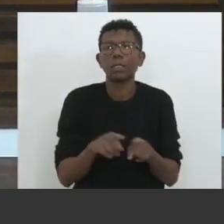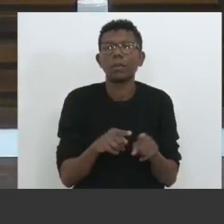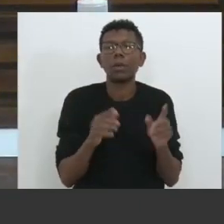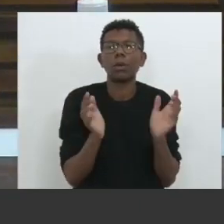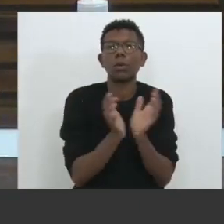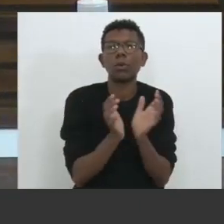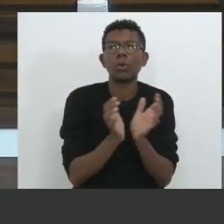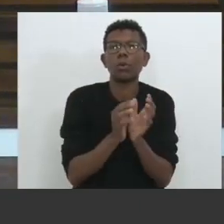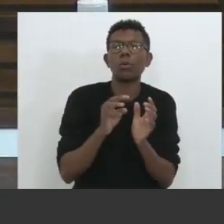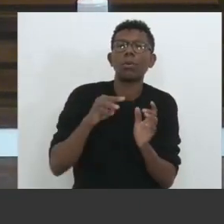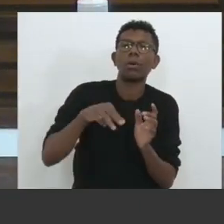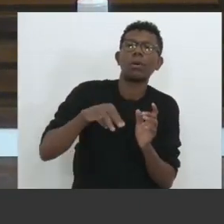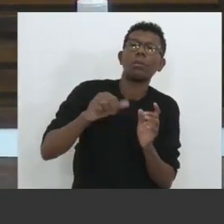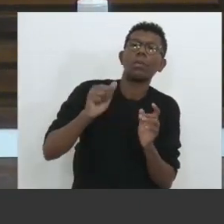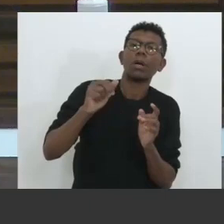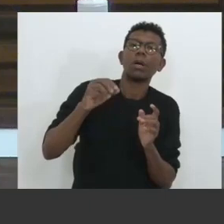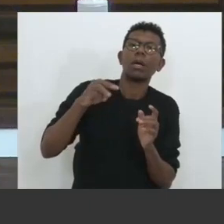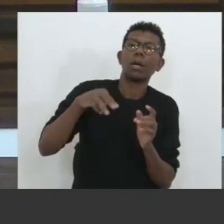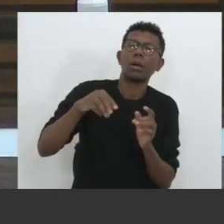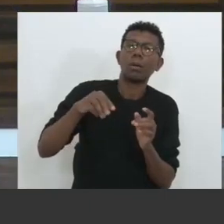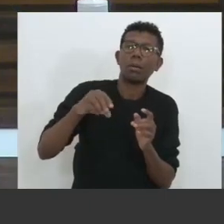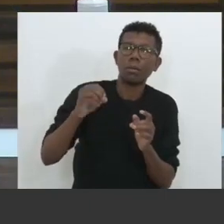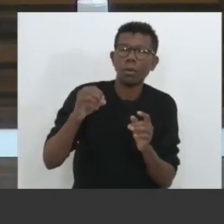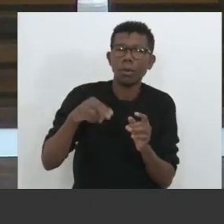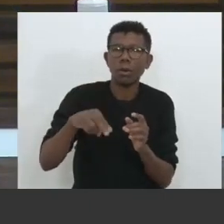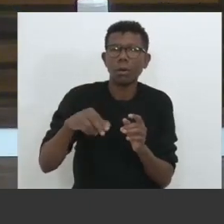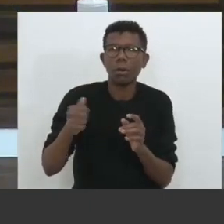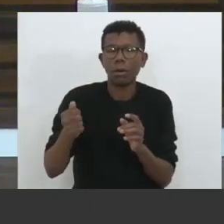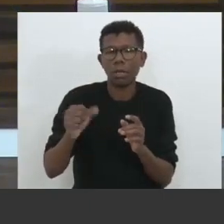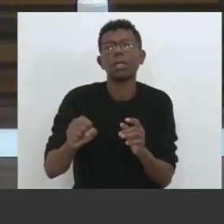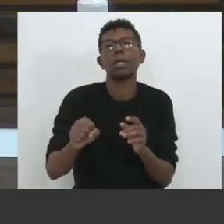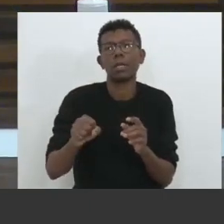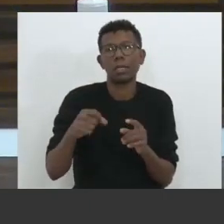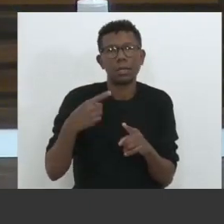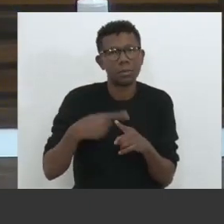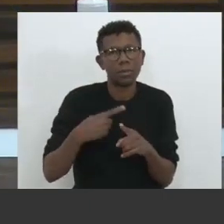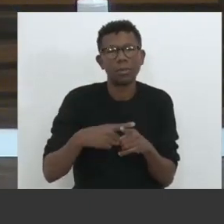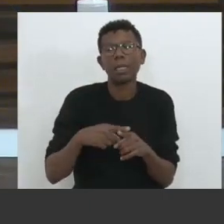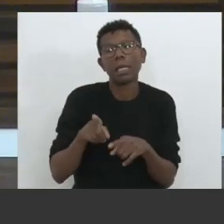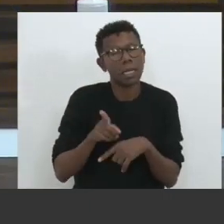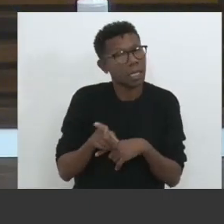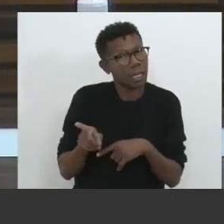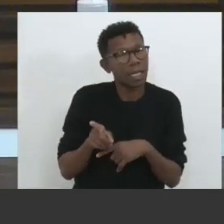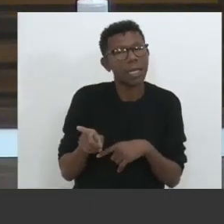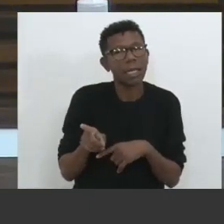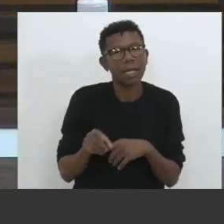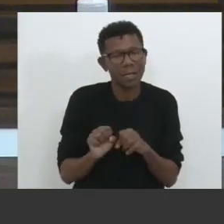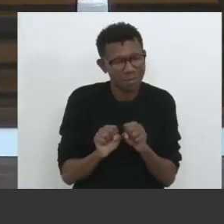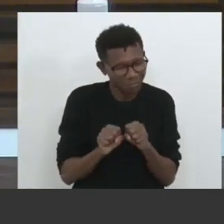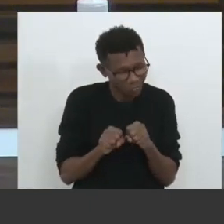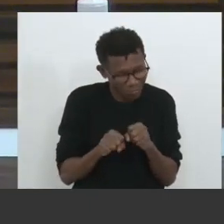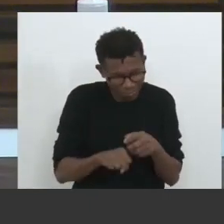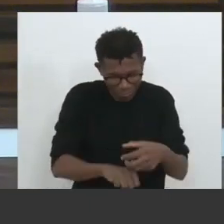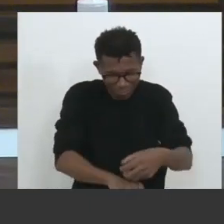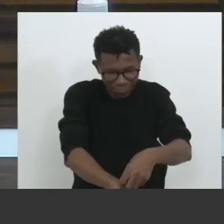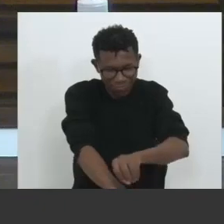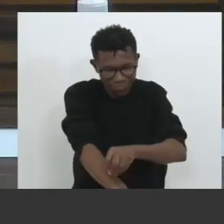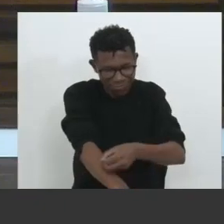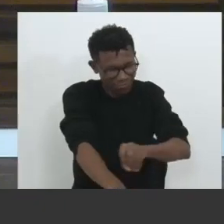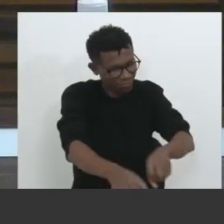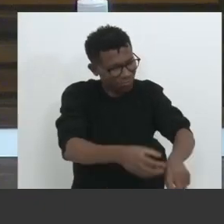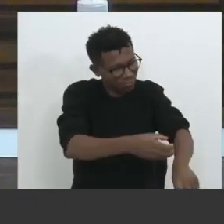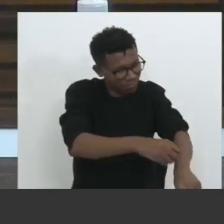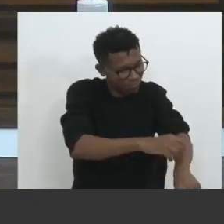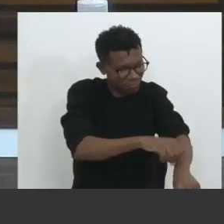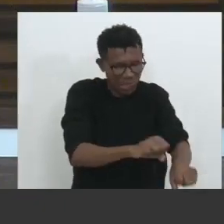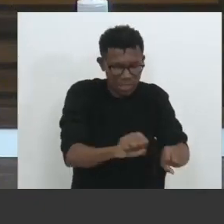né porque a luta que esse rapaz aa existência né